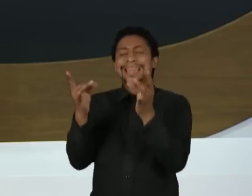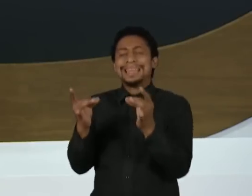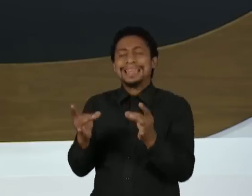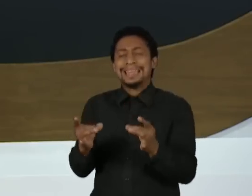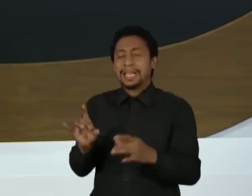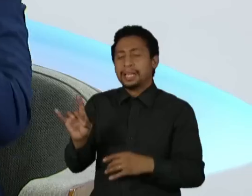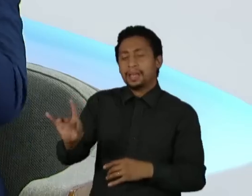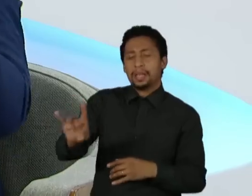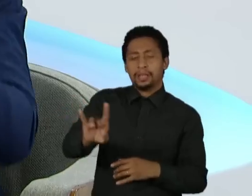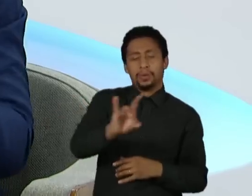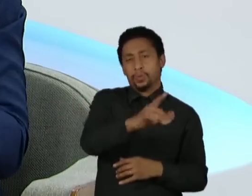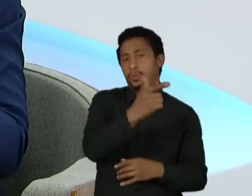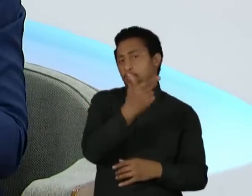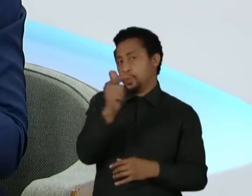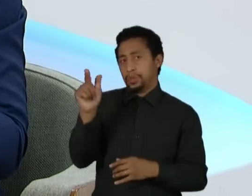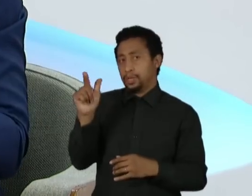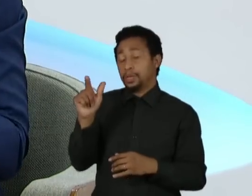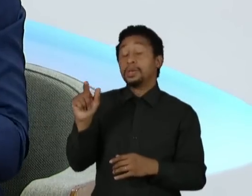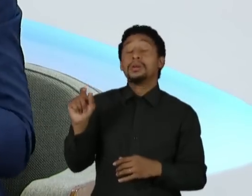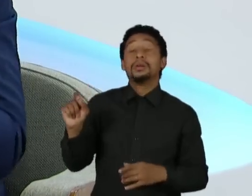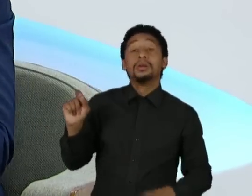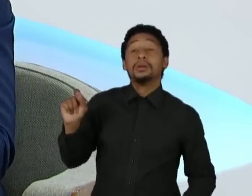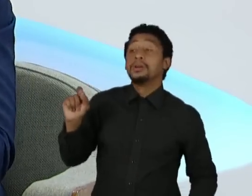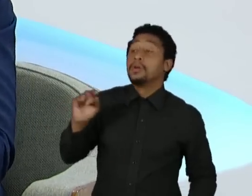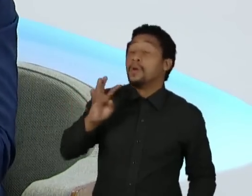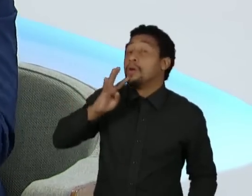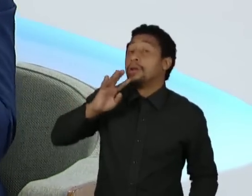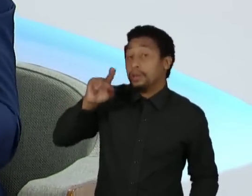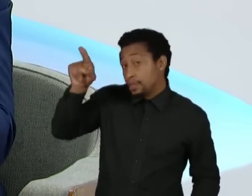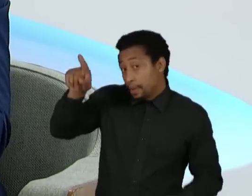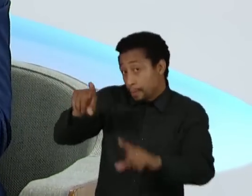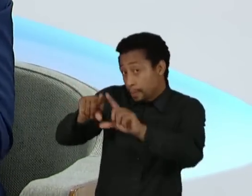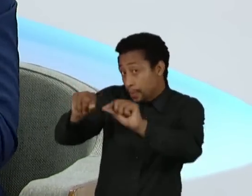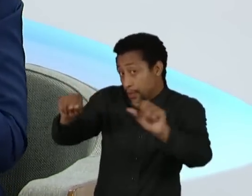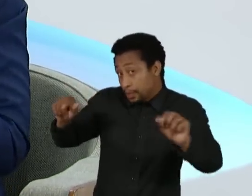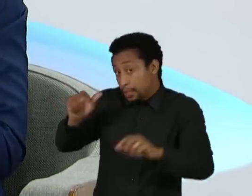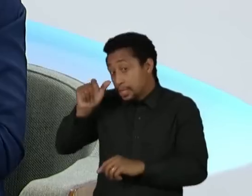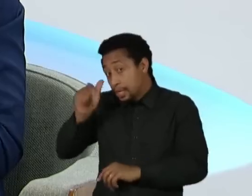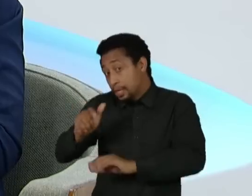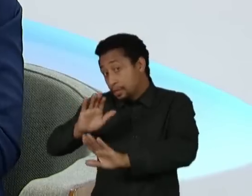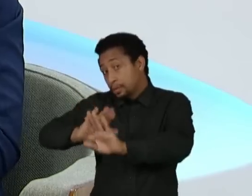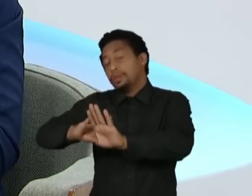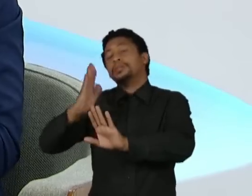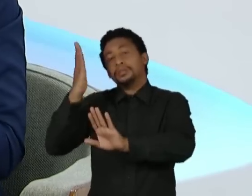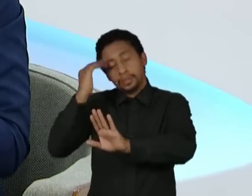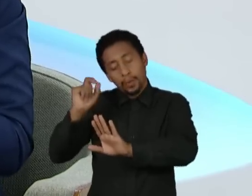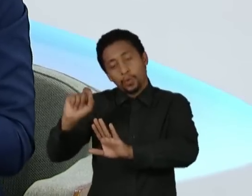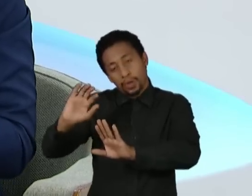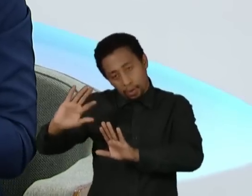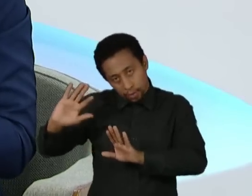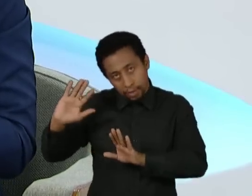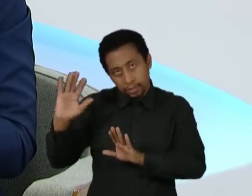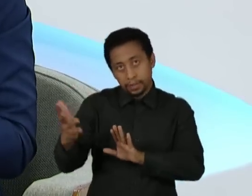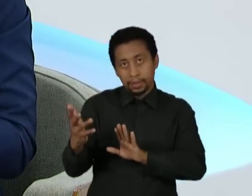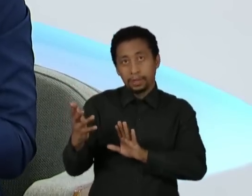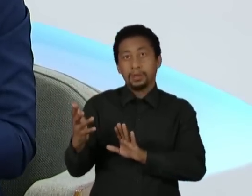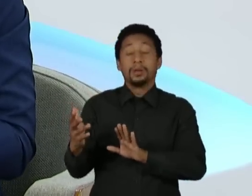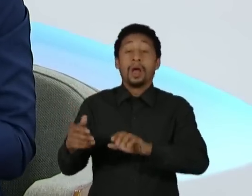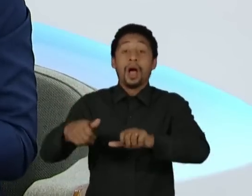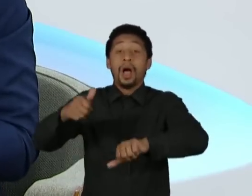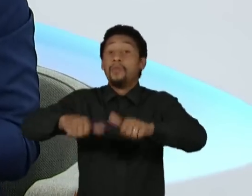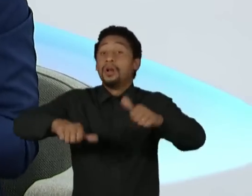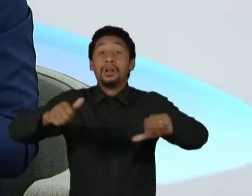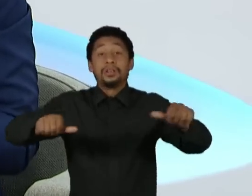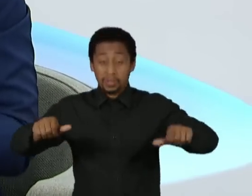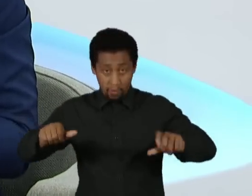coisas funcionam. Quem sabe como funcionam as coisas em Brasília, que tem interesses que se movem, sabem o que está acontecendo e o que aconteceu nessa decisão. Claro. E quem fez essa avaliação não fui